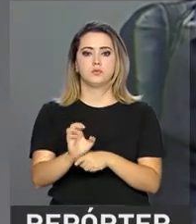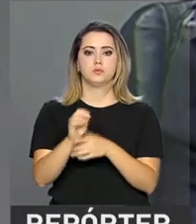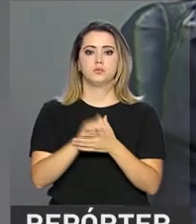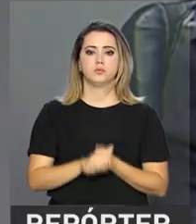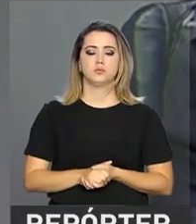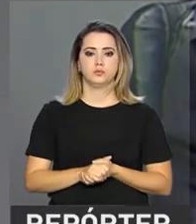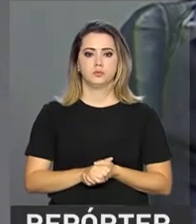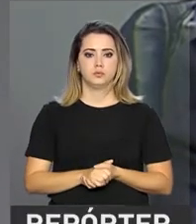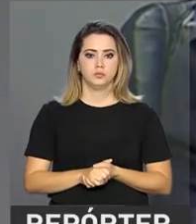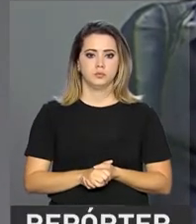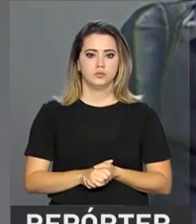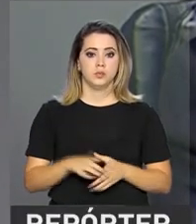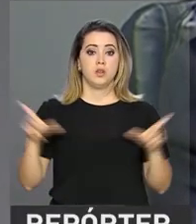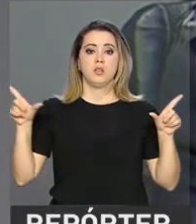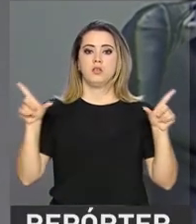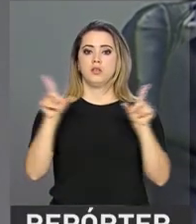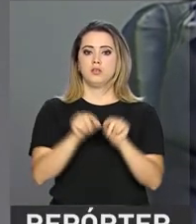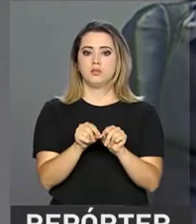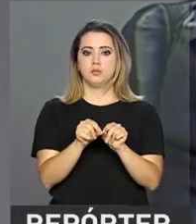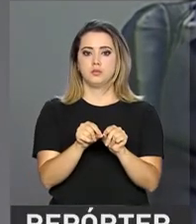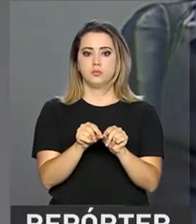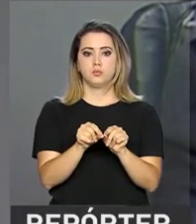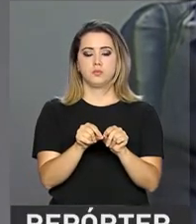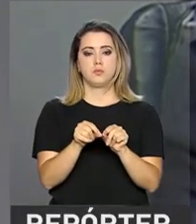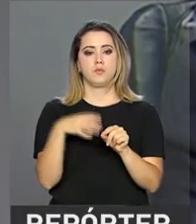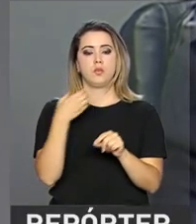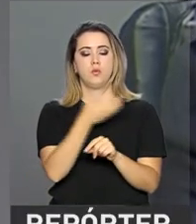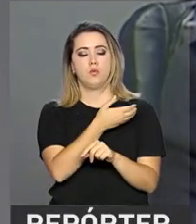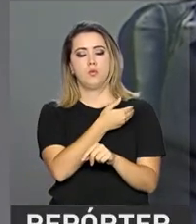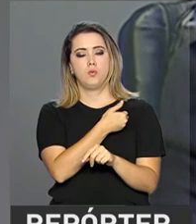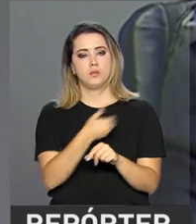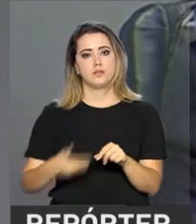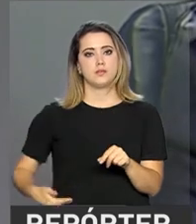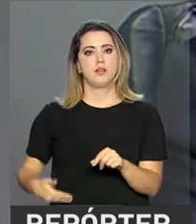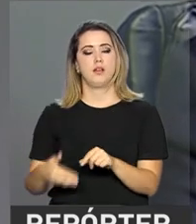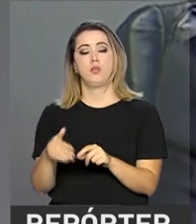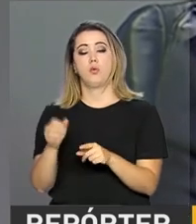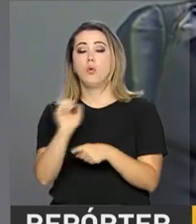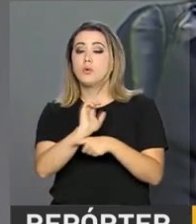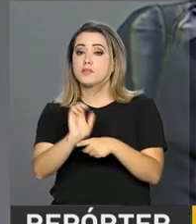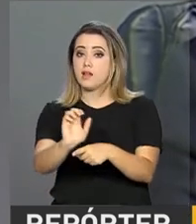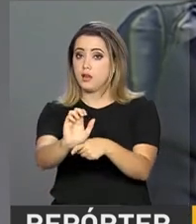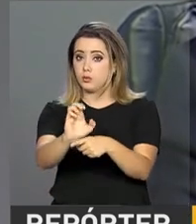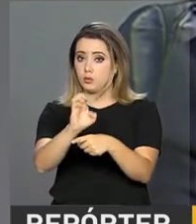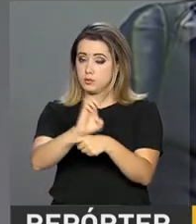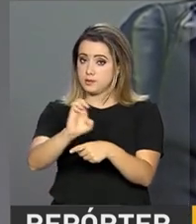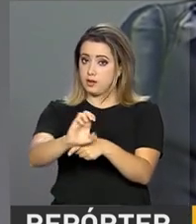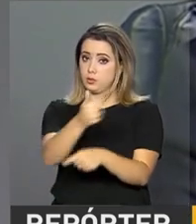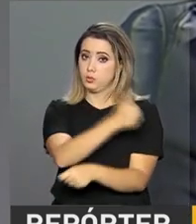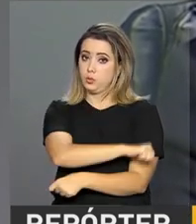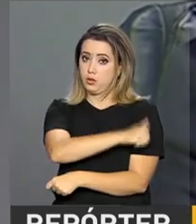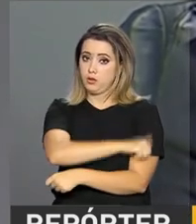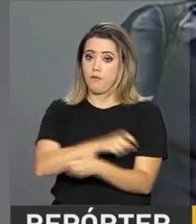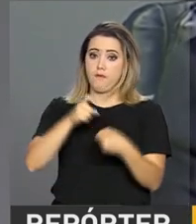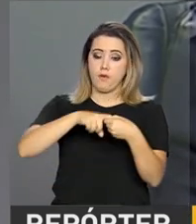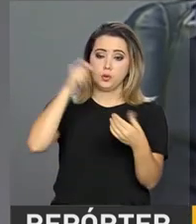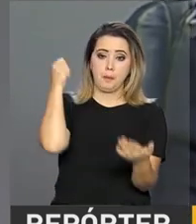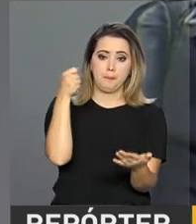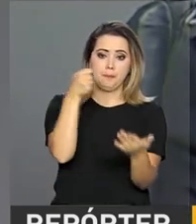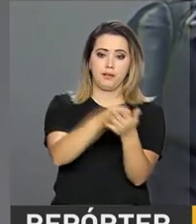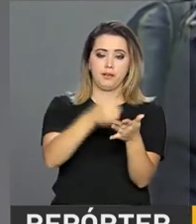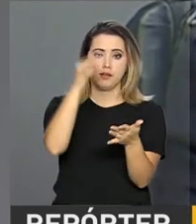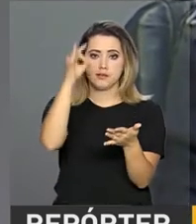o estado volta a pagar suas contas em dia volta a pagar seja